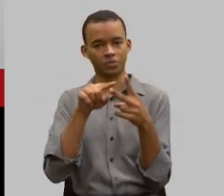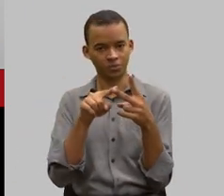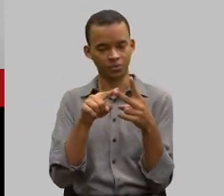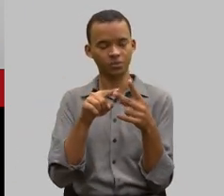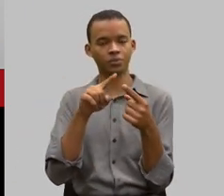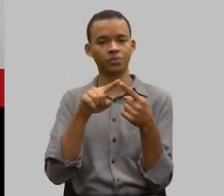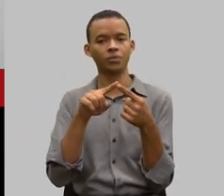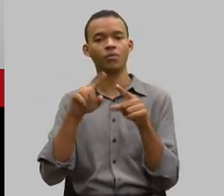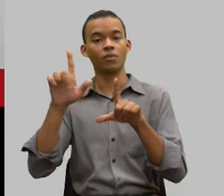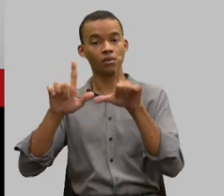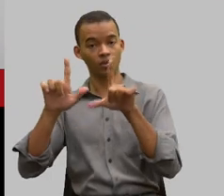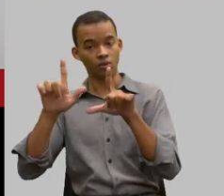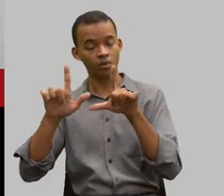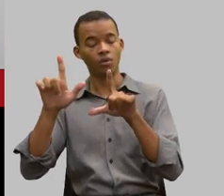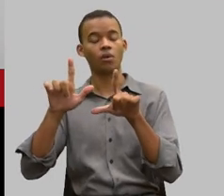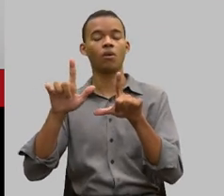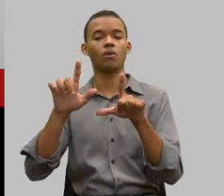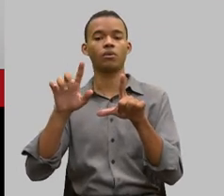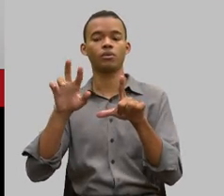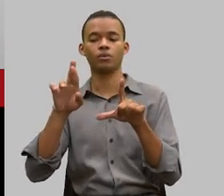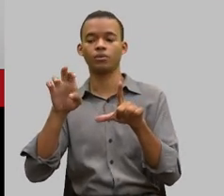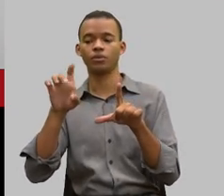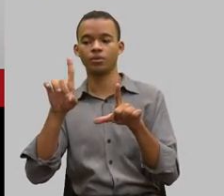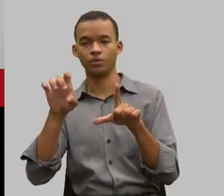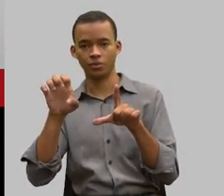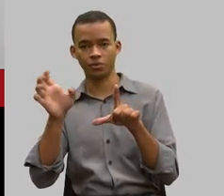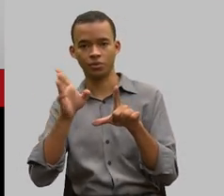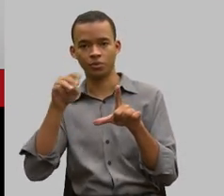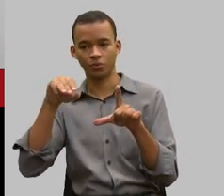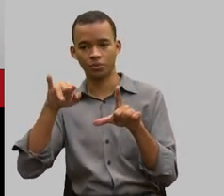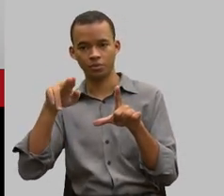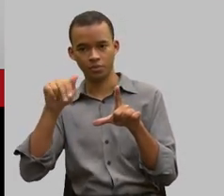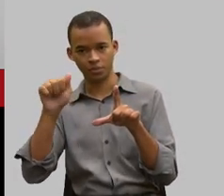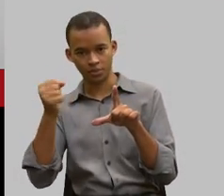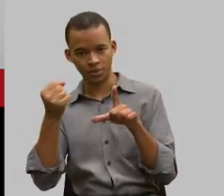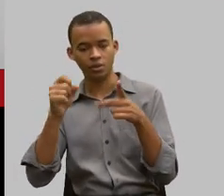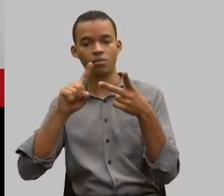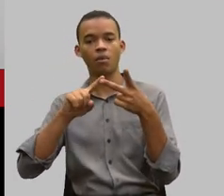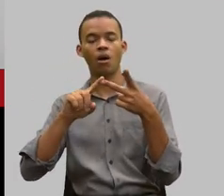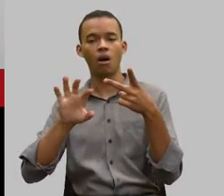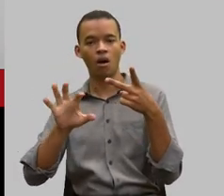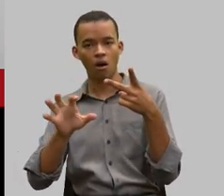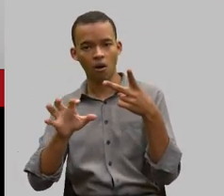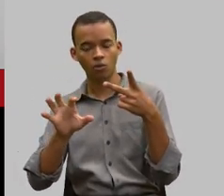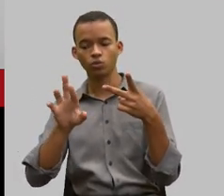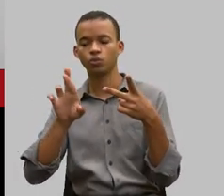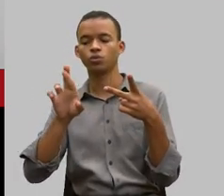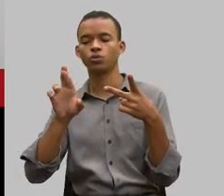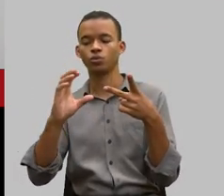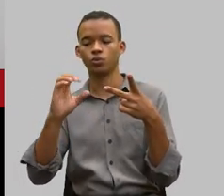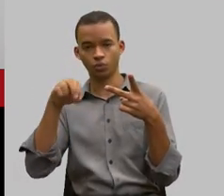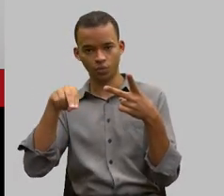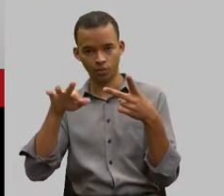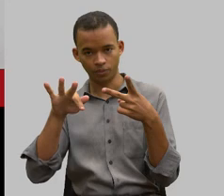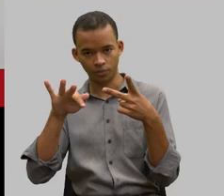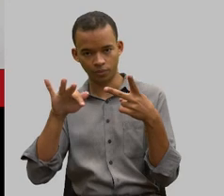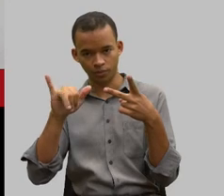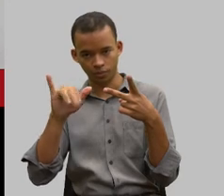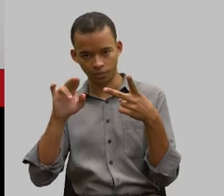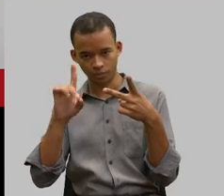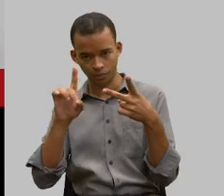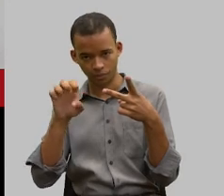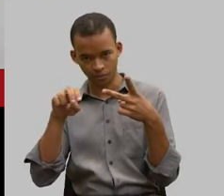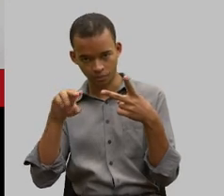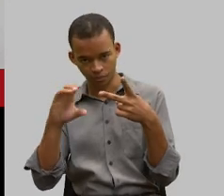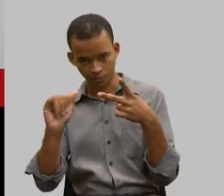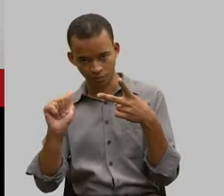denominação da empresa ela acaba exigindo que a gente faça decisões colegiadas e descentralizadas e obviamente que a gente tem também